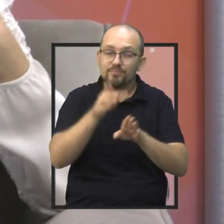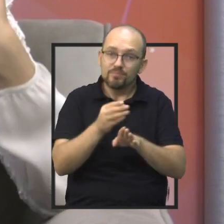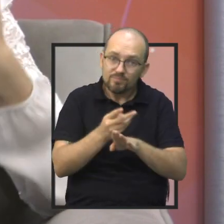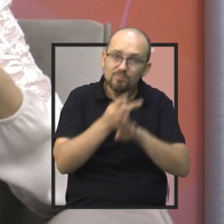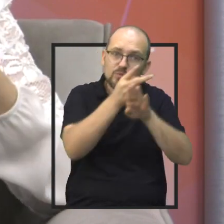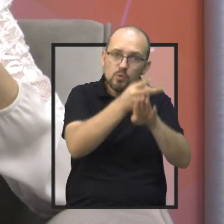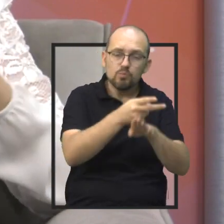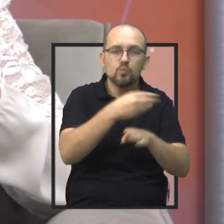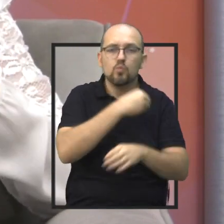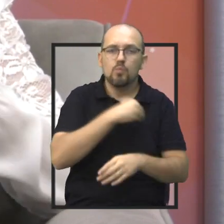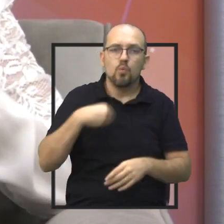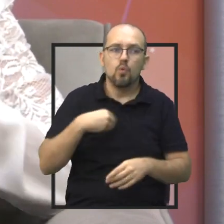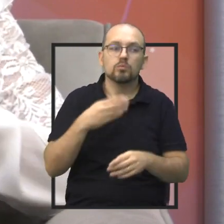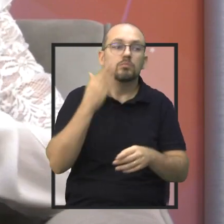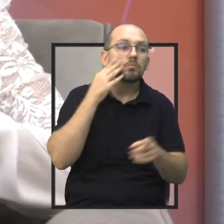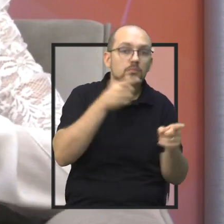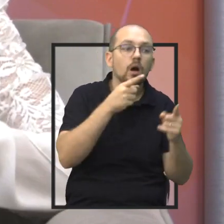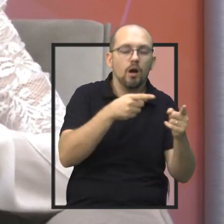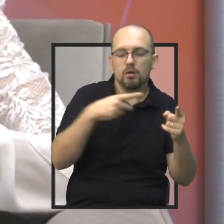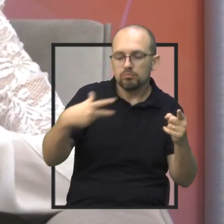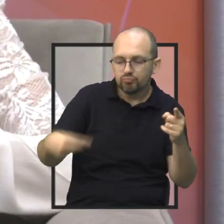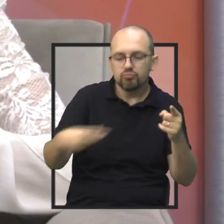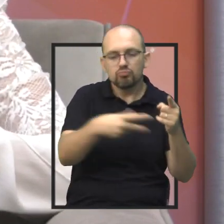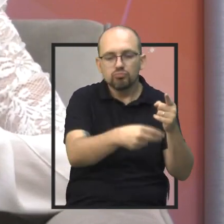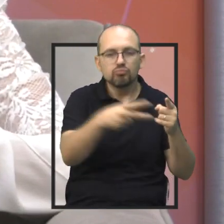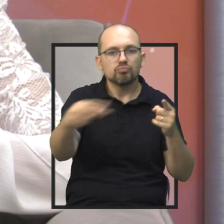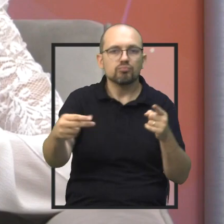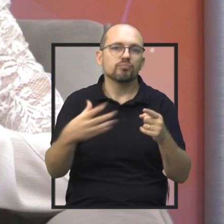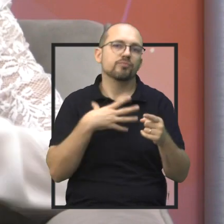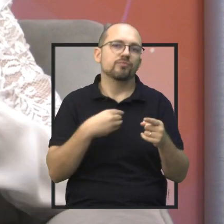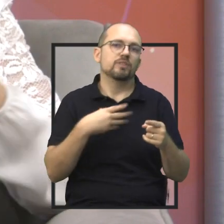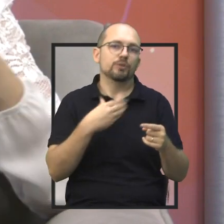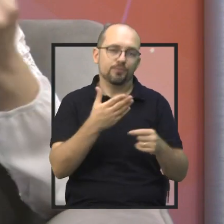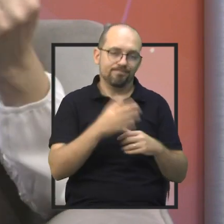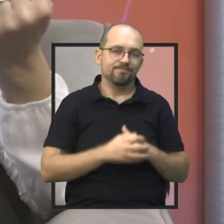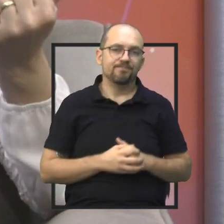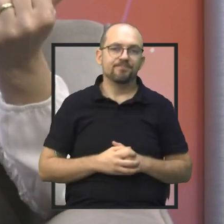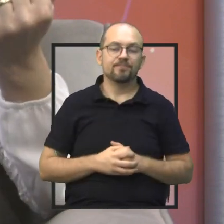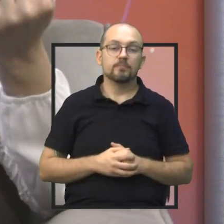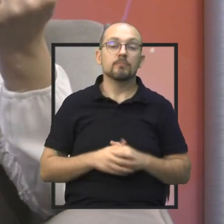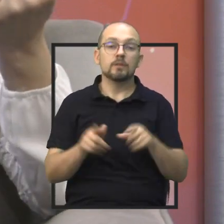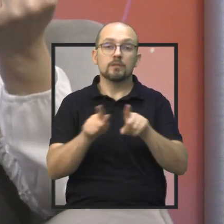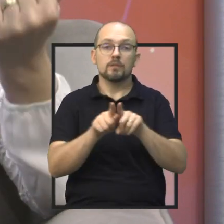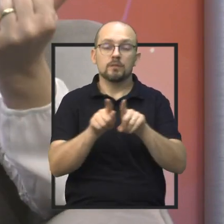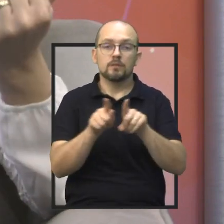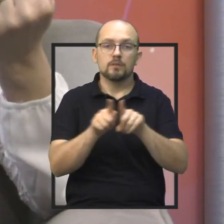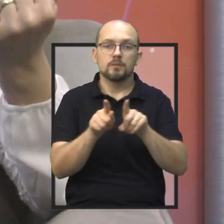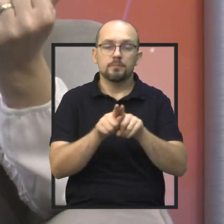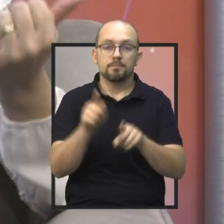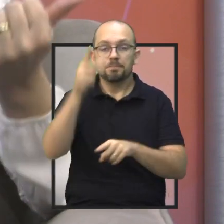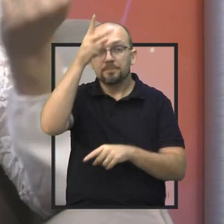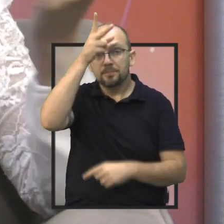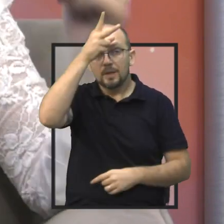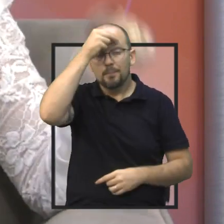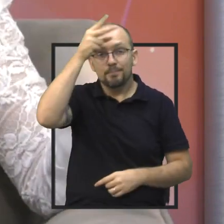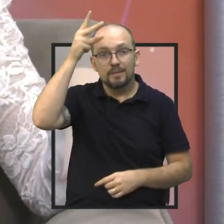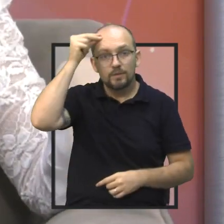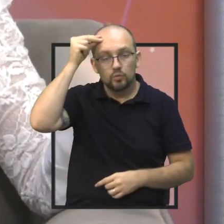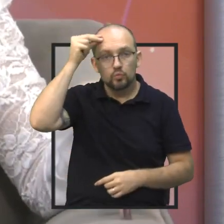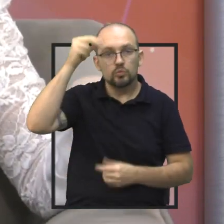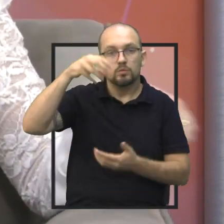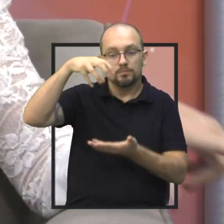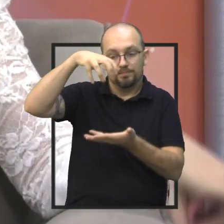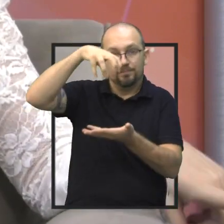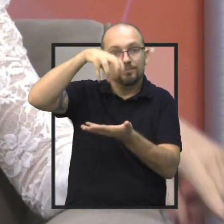saúde e adequar a vacinação. Inclusive, a prefeitura está com